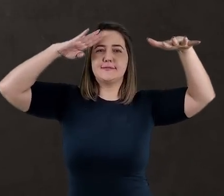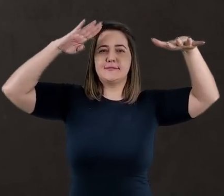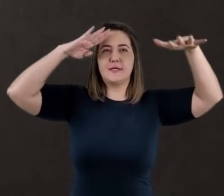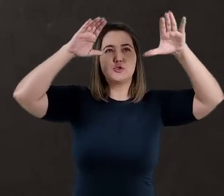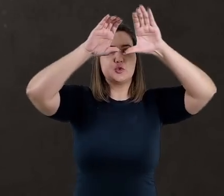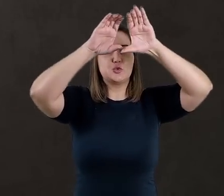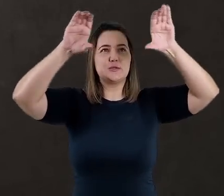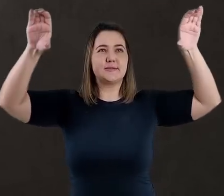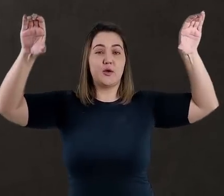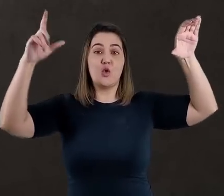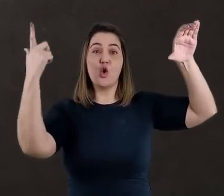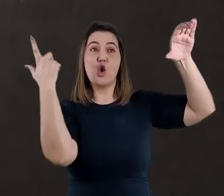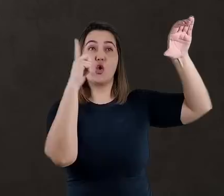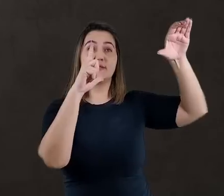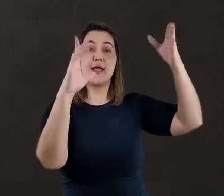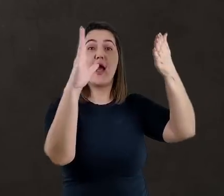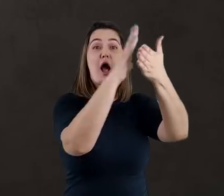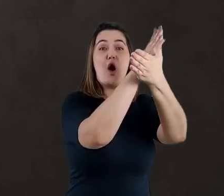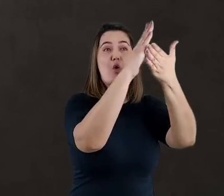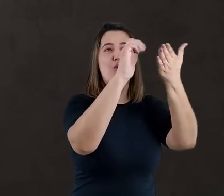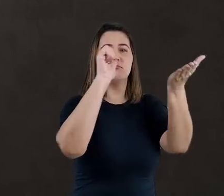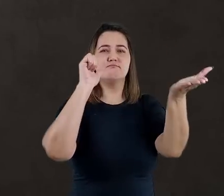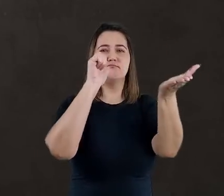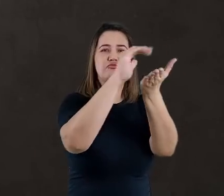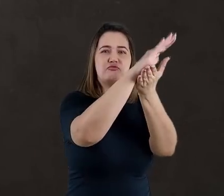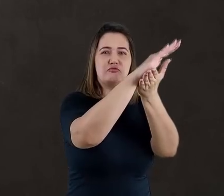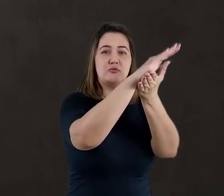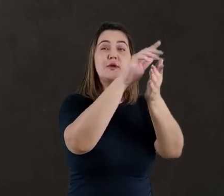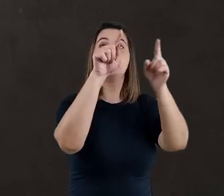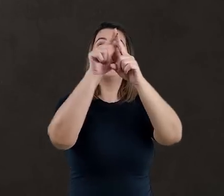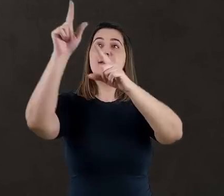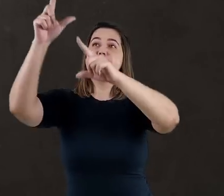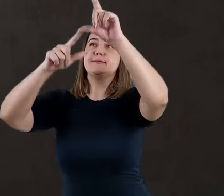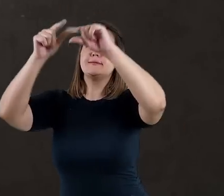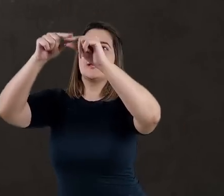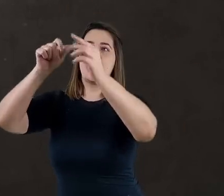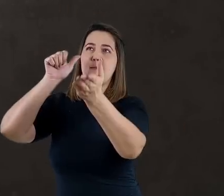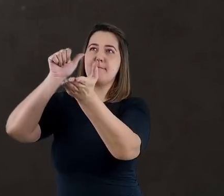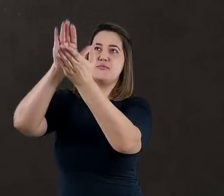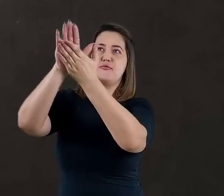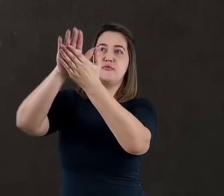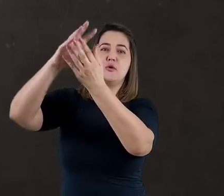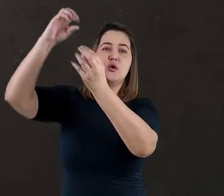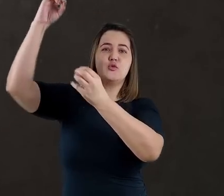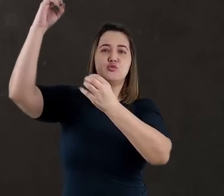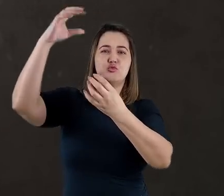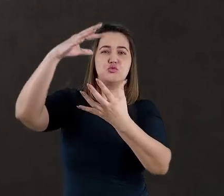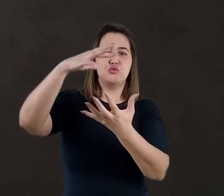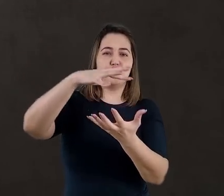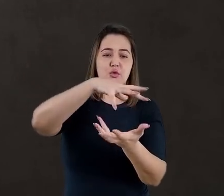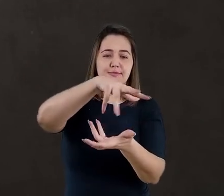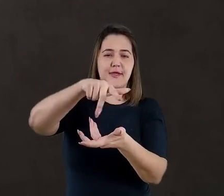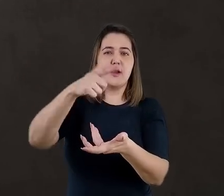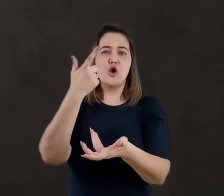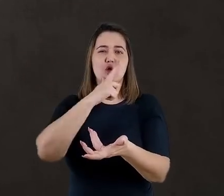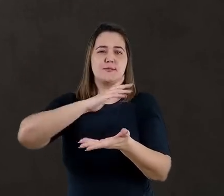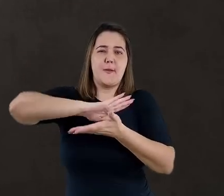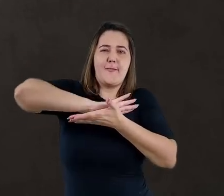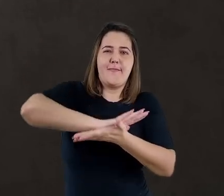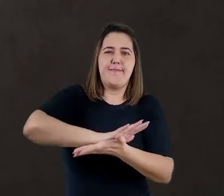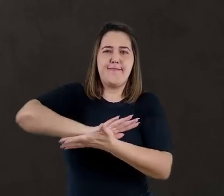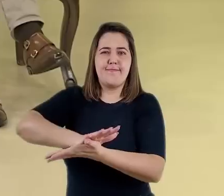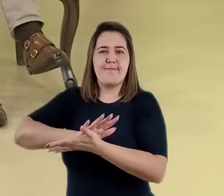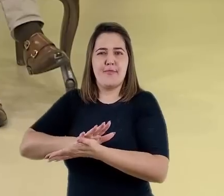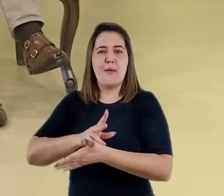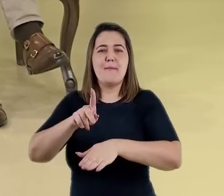céus. Lançou por terra alguns desse exército e das estrelas e os pisou com os pés. Daniel 8, verso